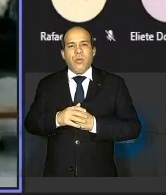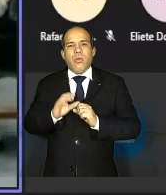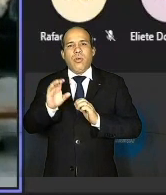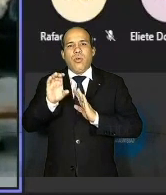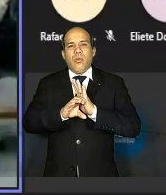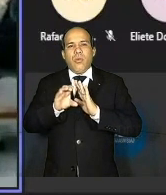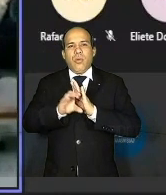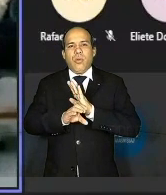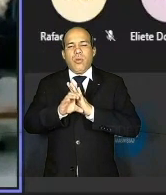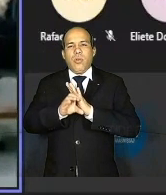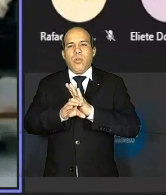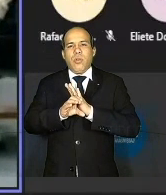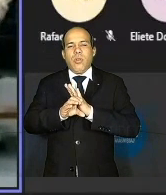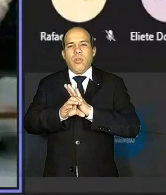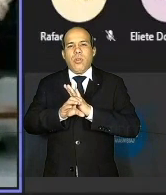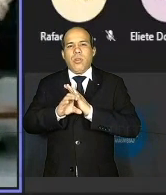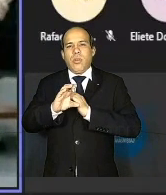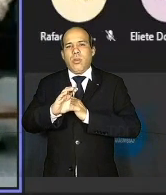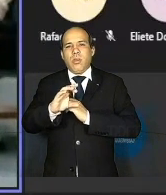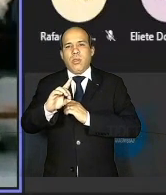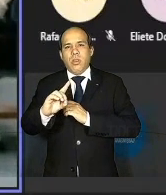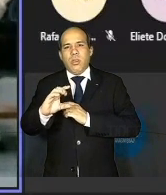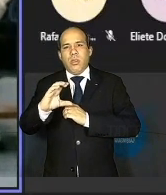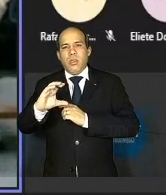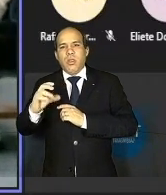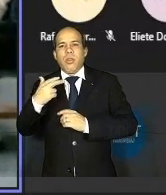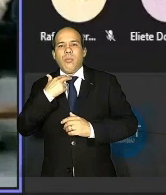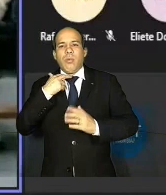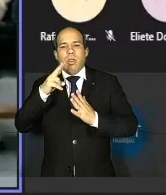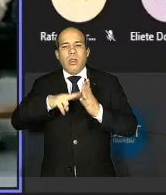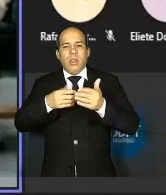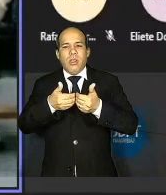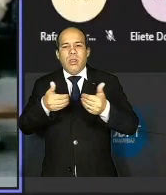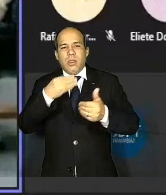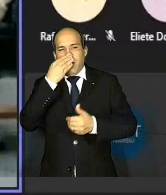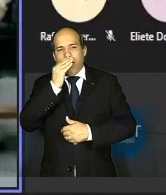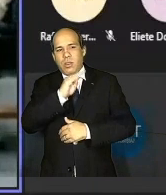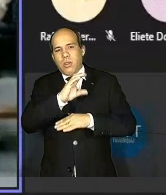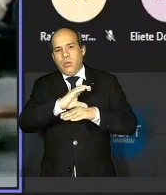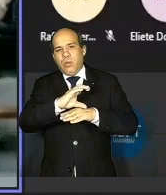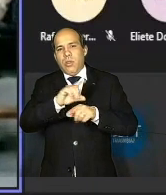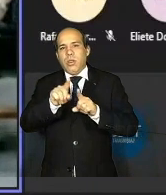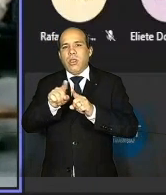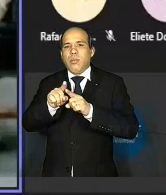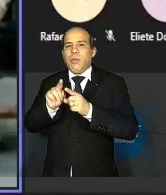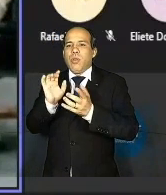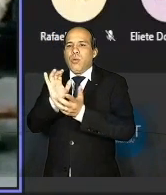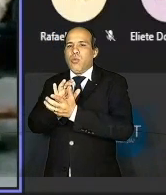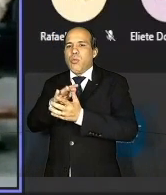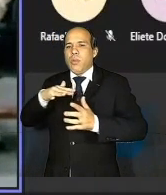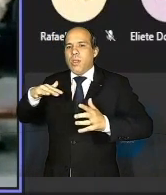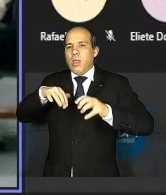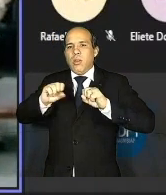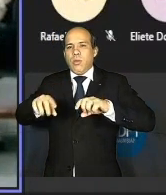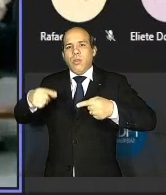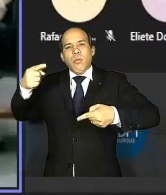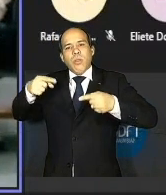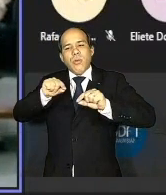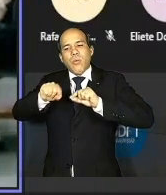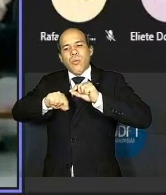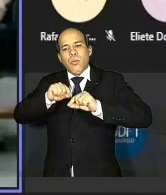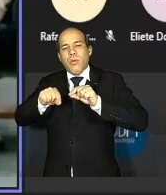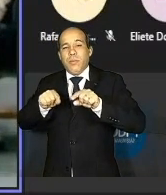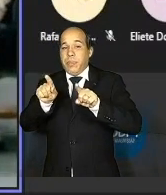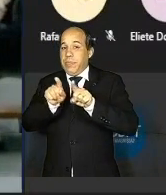fundamento, o Código de Defesa do Consumidor não pode ser lido de forma isolada, desconsiderando a Constituição e o arcabouço normativo do